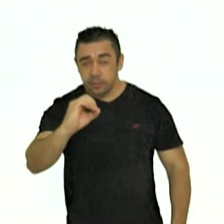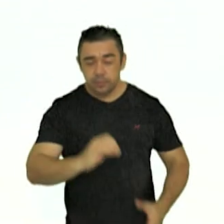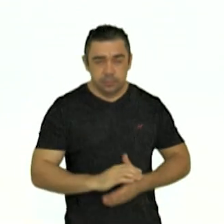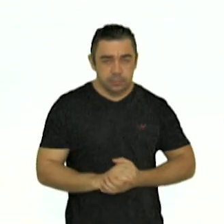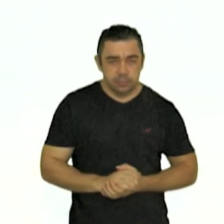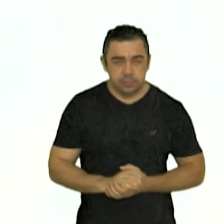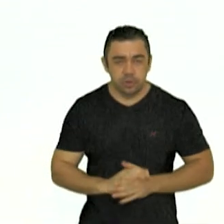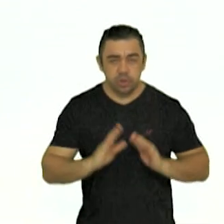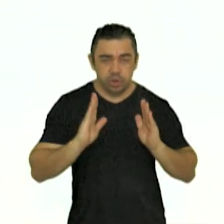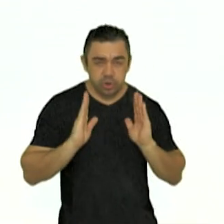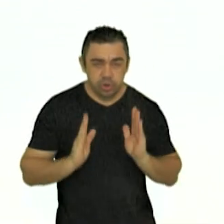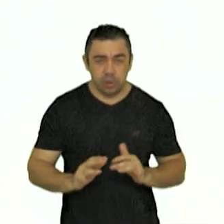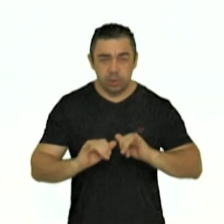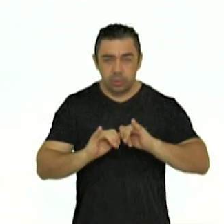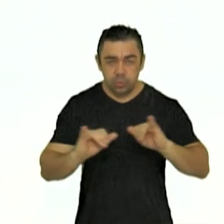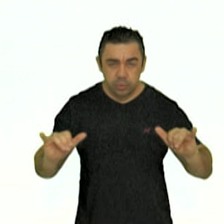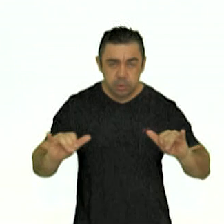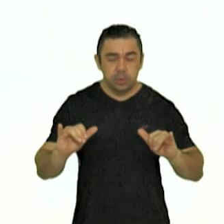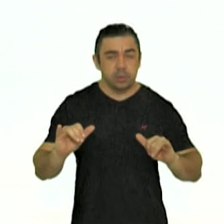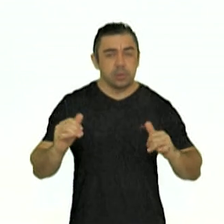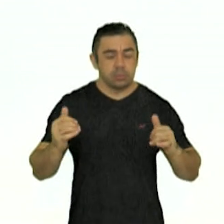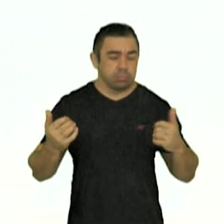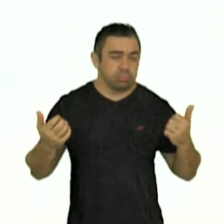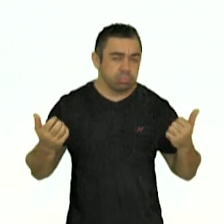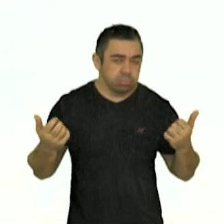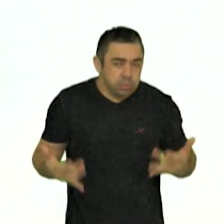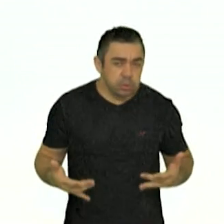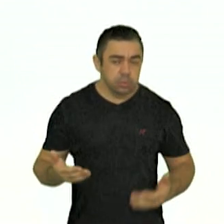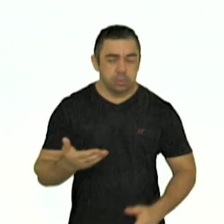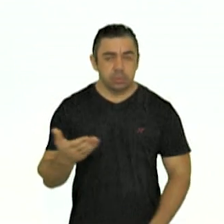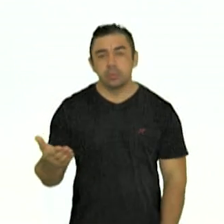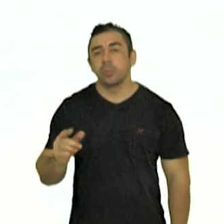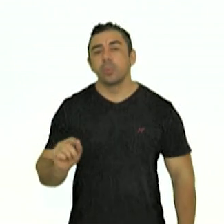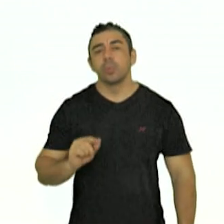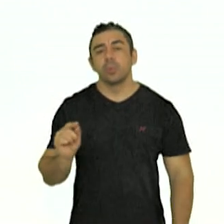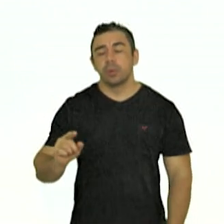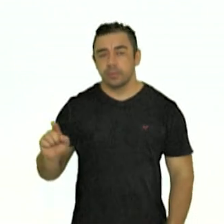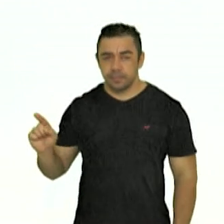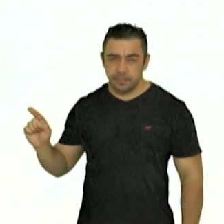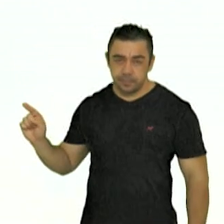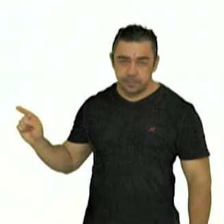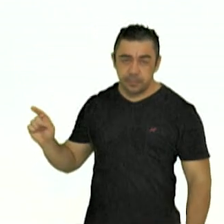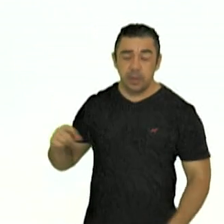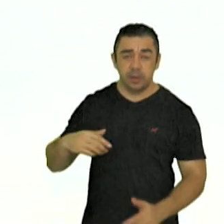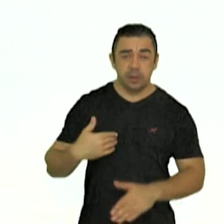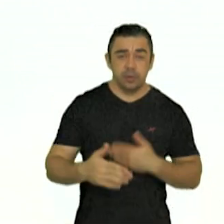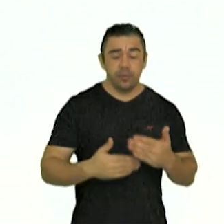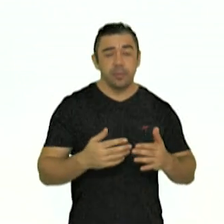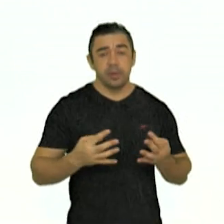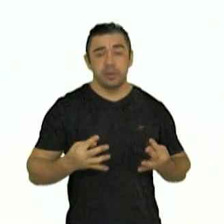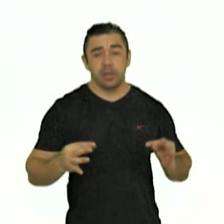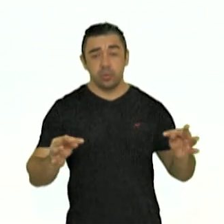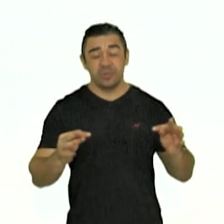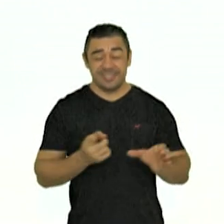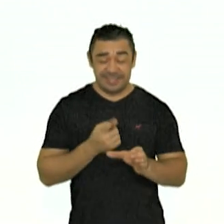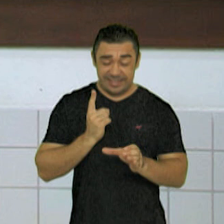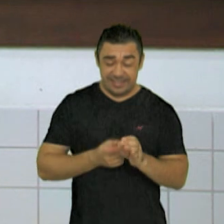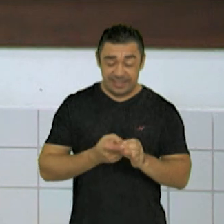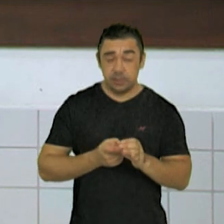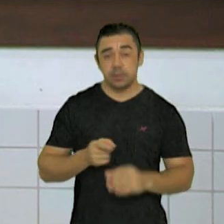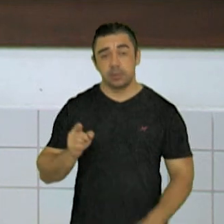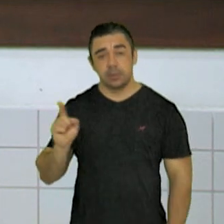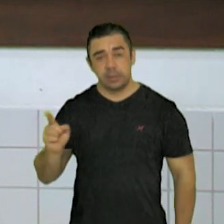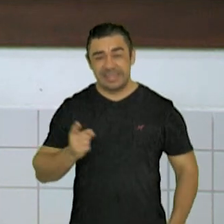aí já uma notícia, eu venho falando muito com vocês sobre isso, sobre desenvolvimento tecnológico nas cidades, as